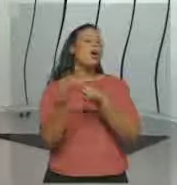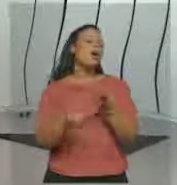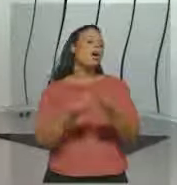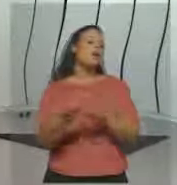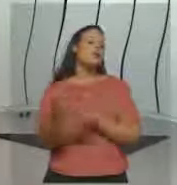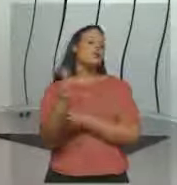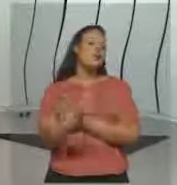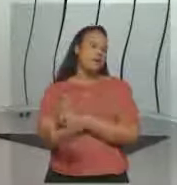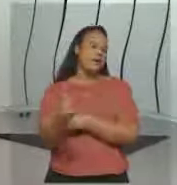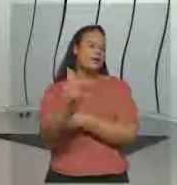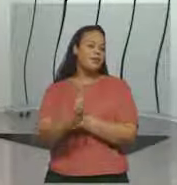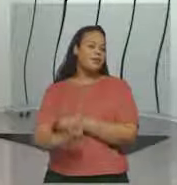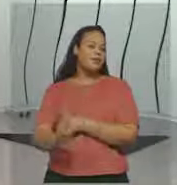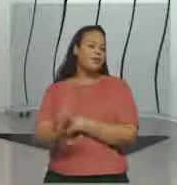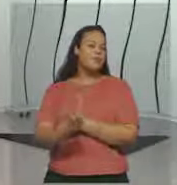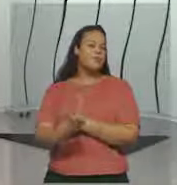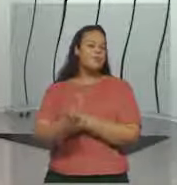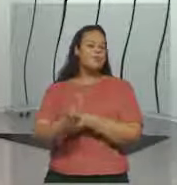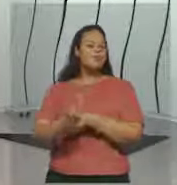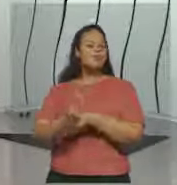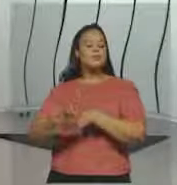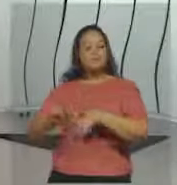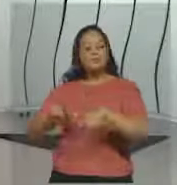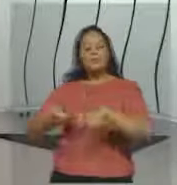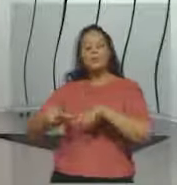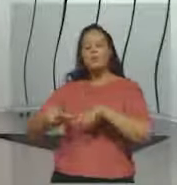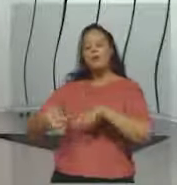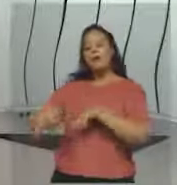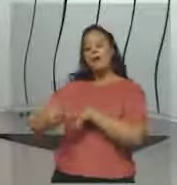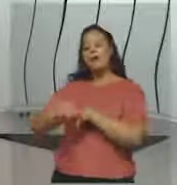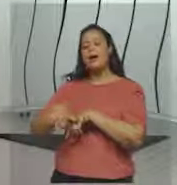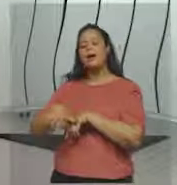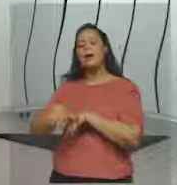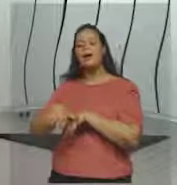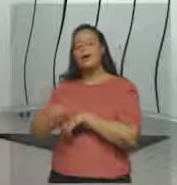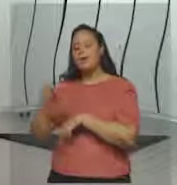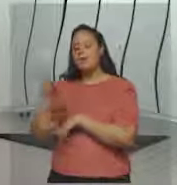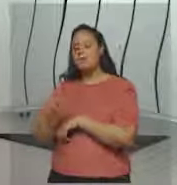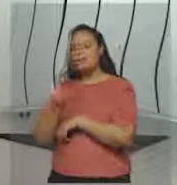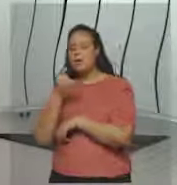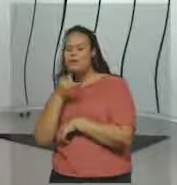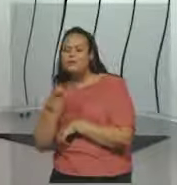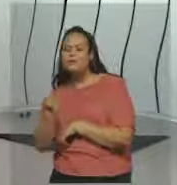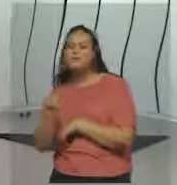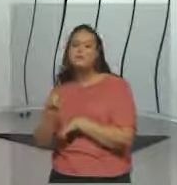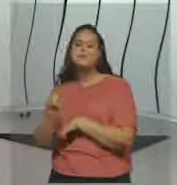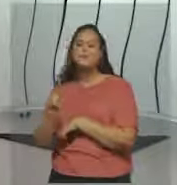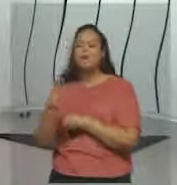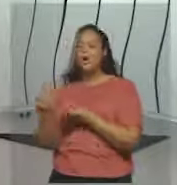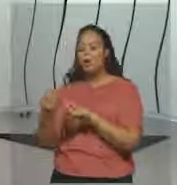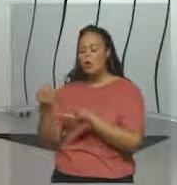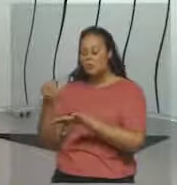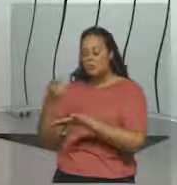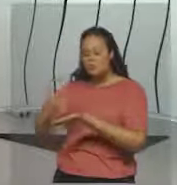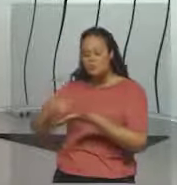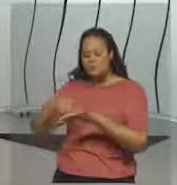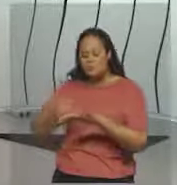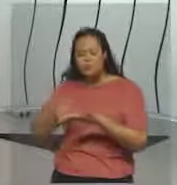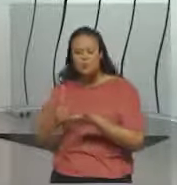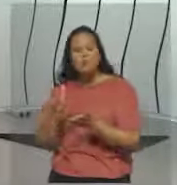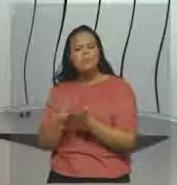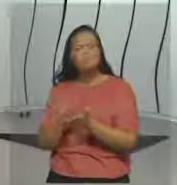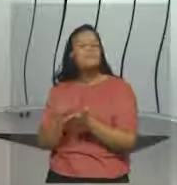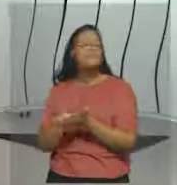utilizadas por quem trabalha na área, por eletricistas, por exemplo, como eles representam isso no papel. A gente vai